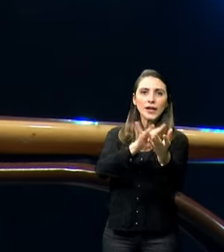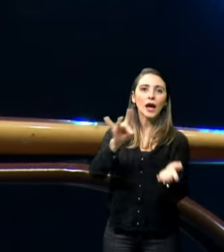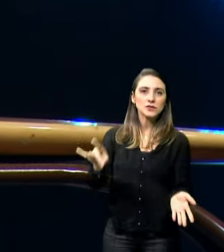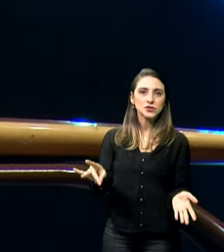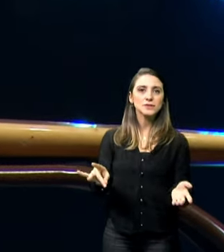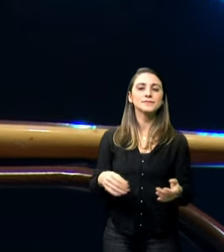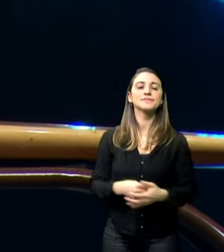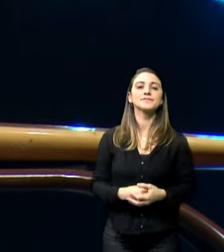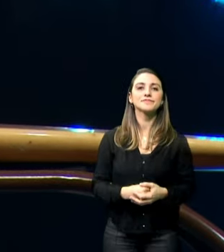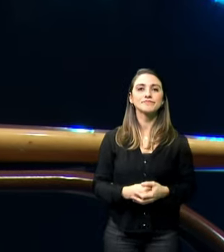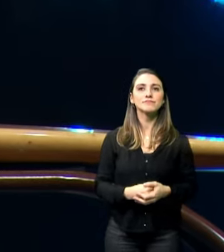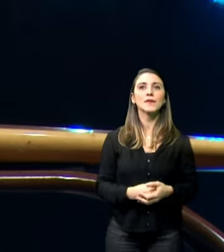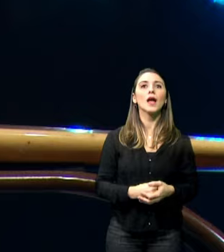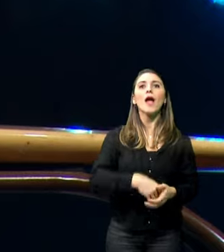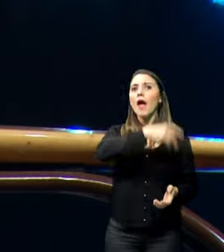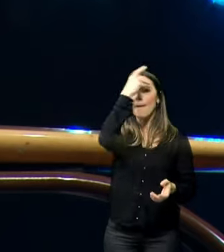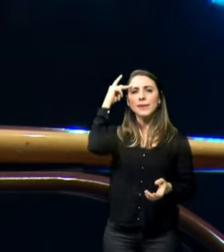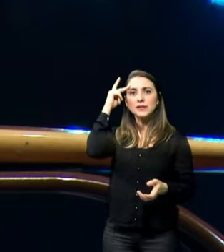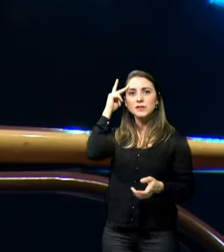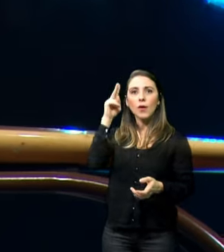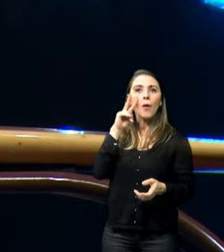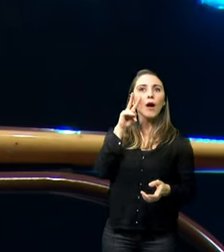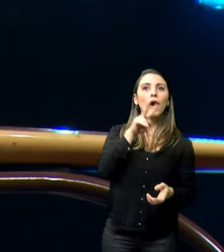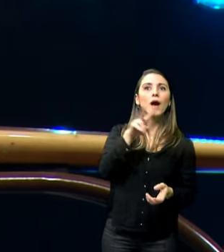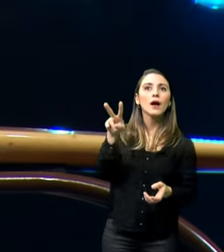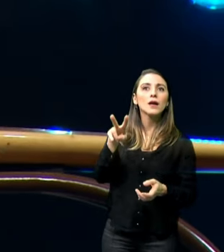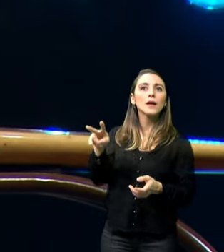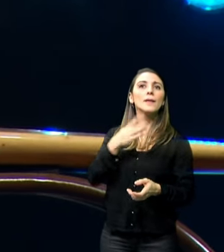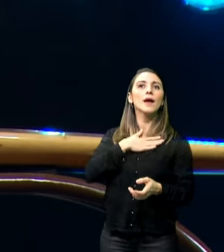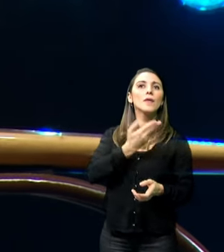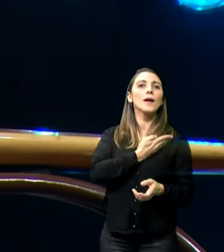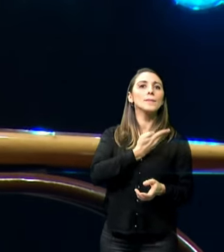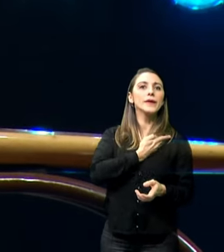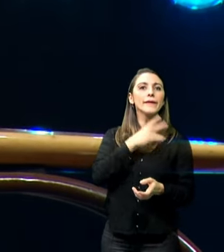papa tudo que é mulher dos outros. É teu amigo, a tua tá na fila.